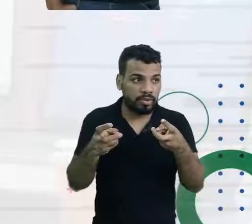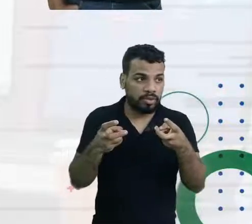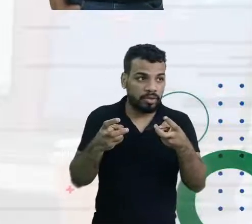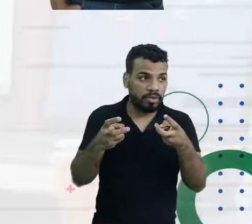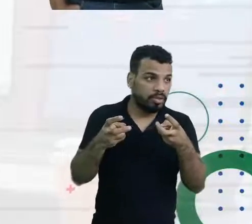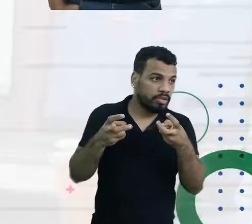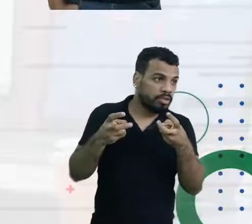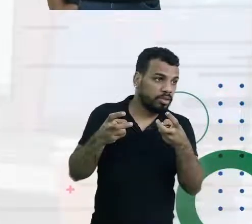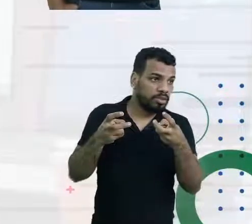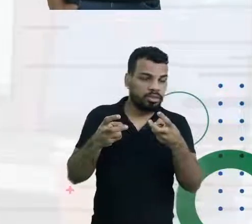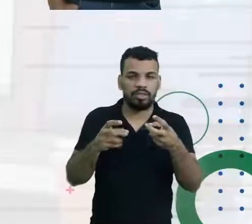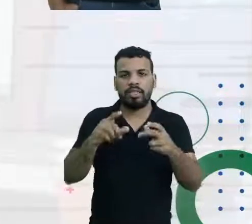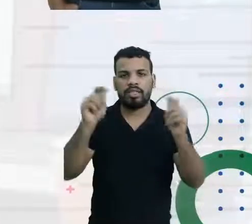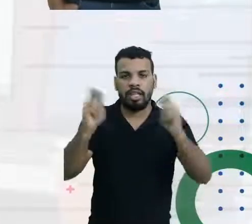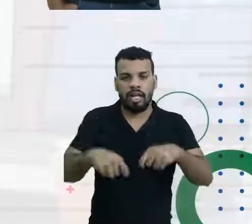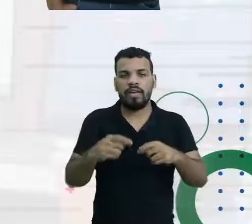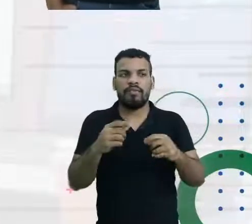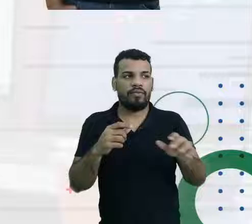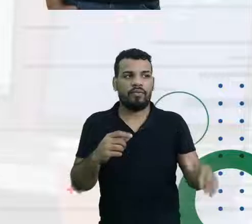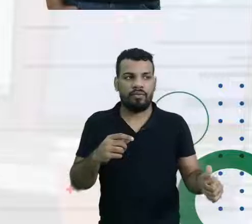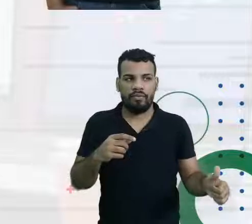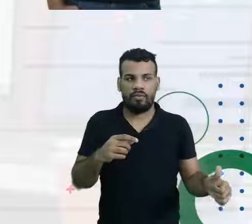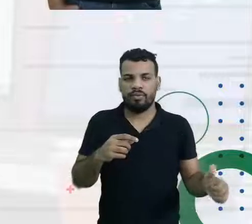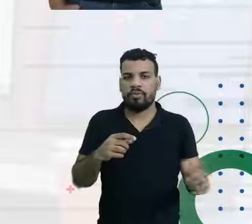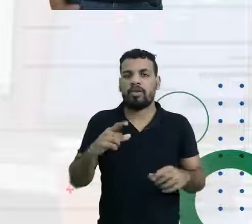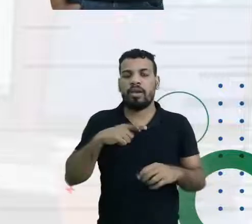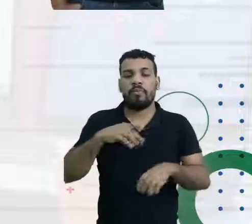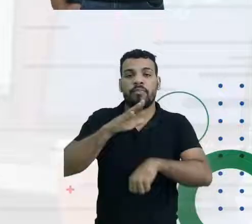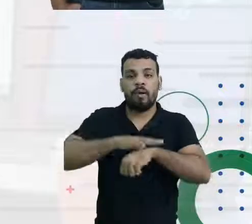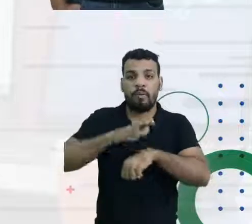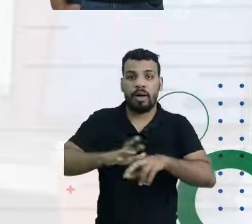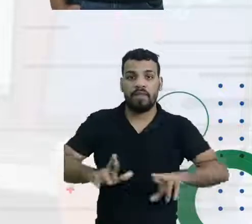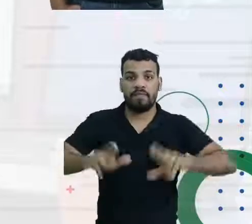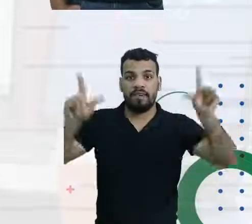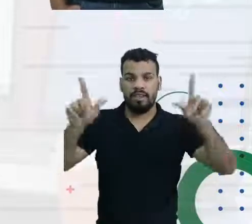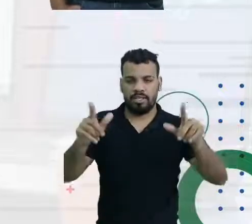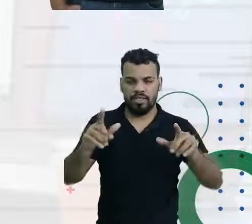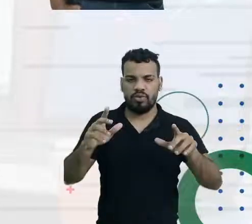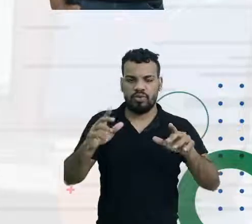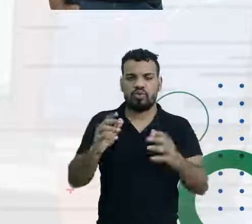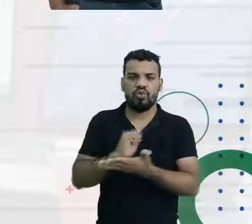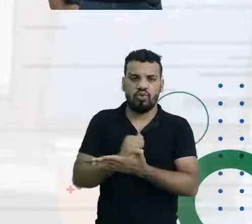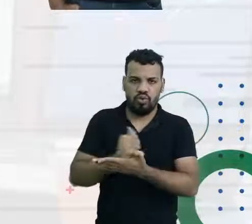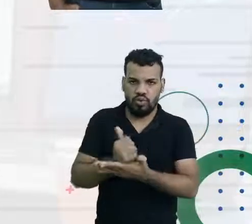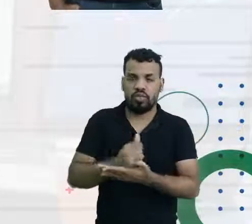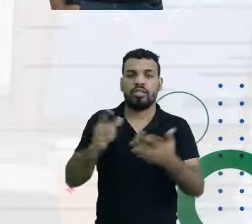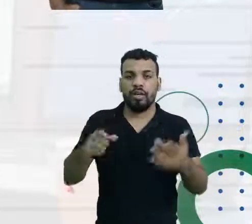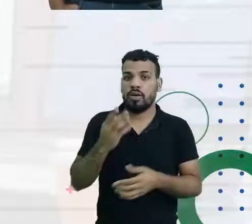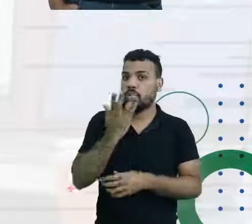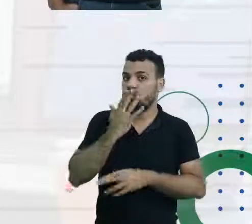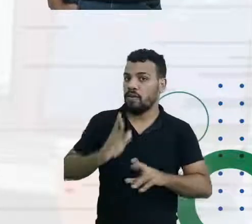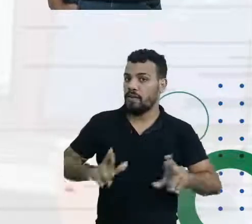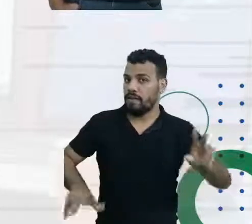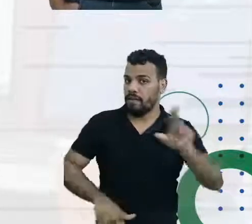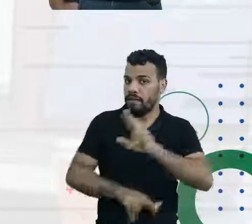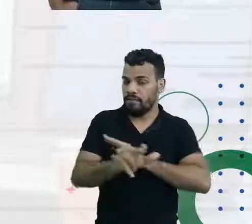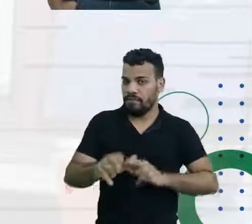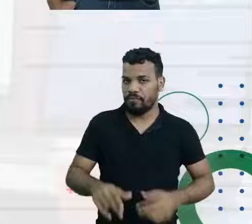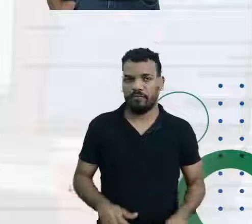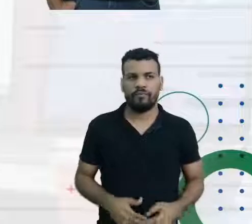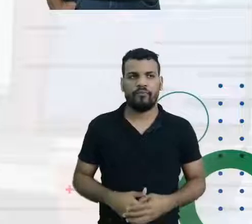criar situações diferentes, para criar ambientes diferentes, momentos diferentes dentro do jogo, as cores são utilizadas de forma